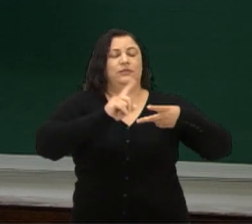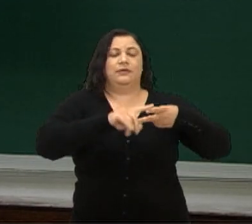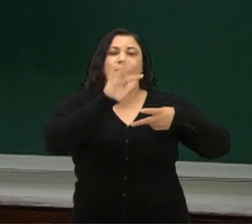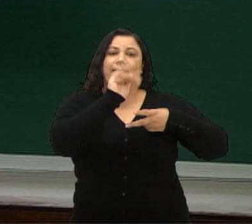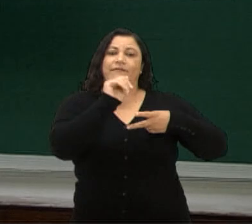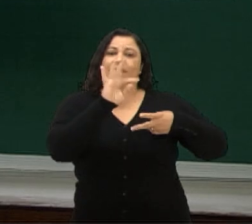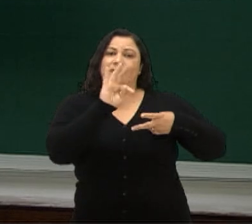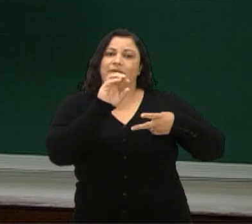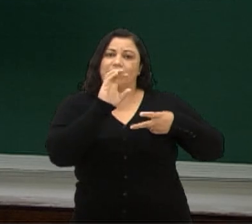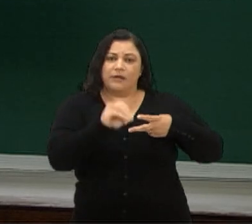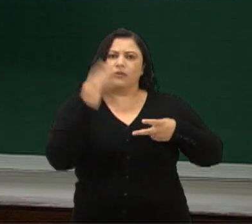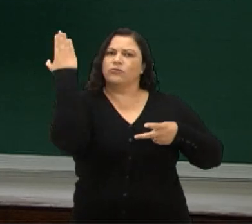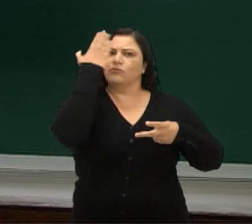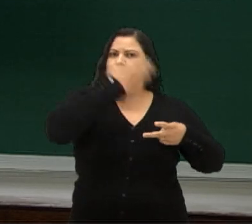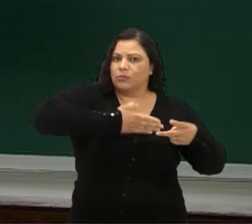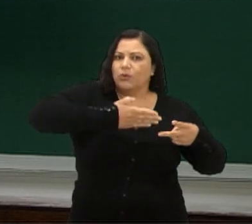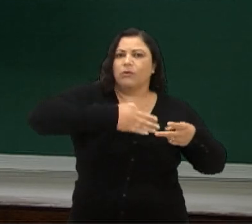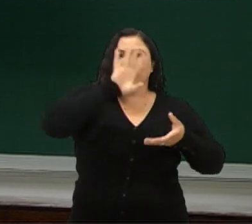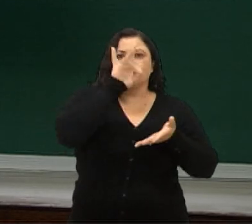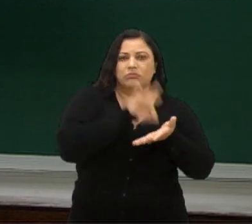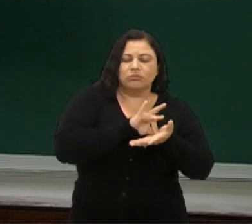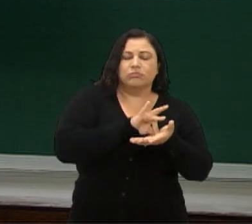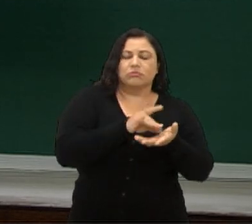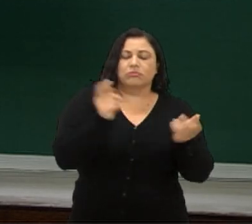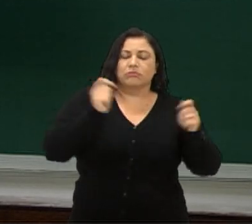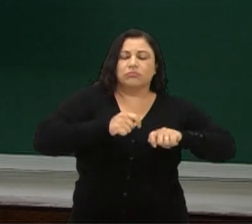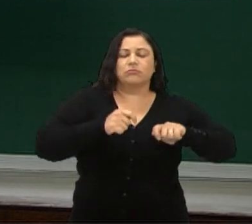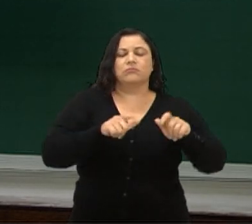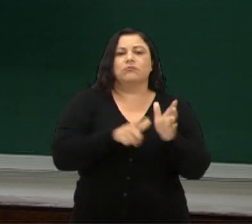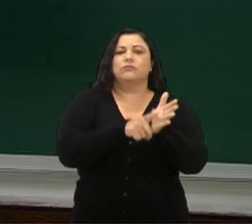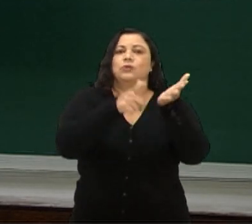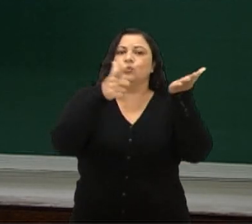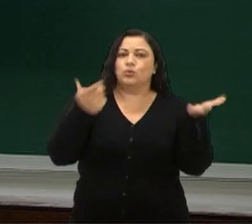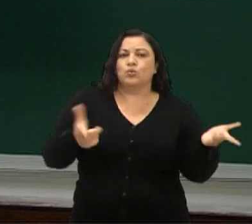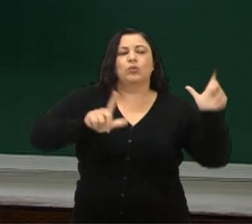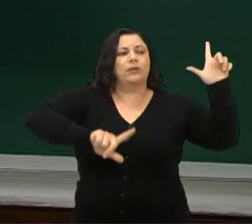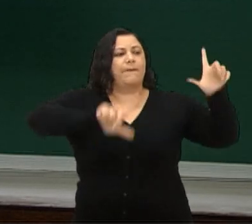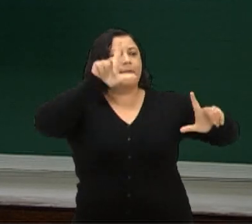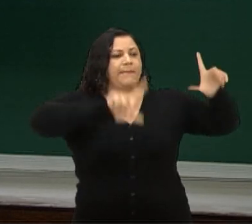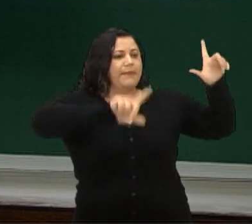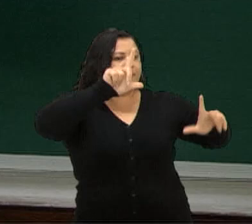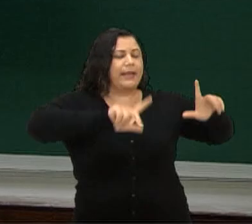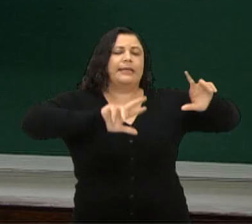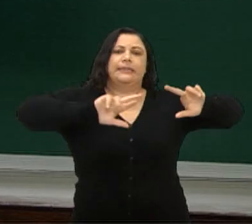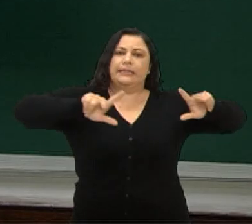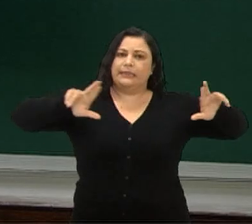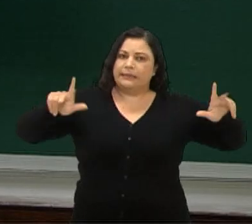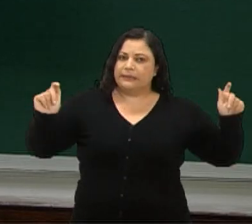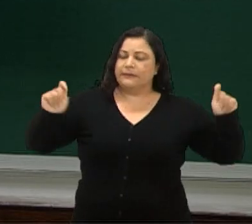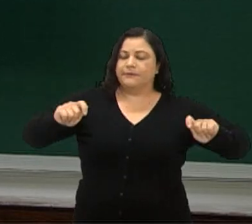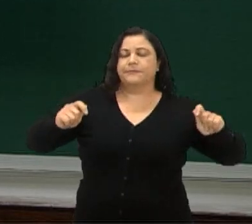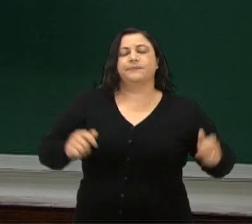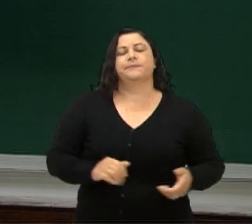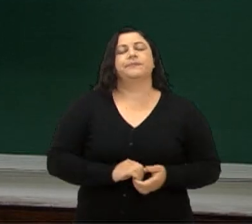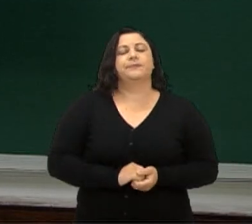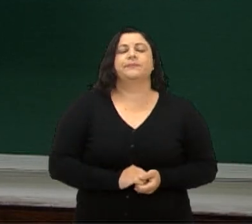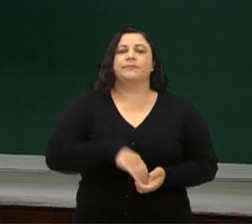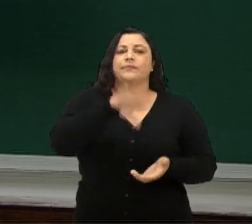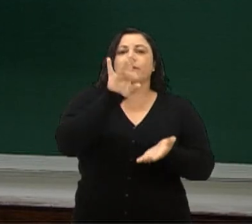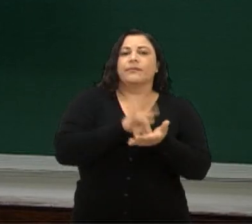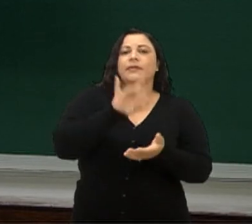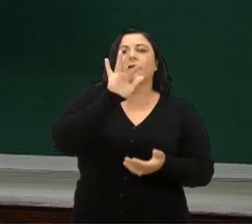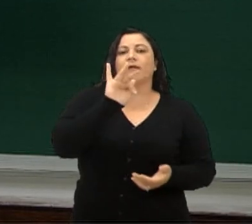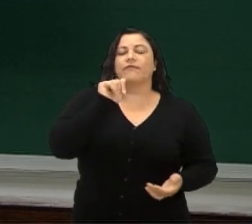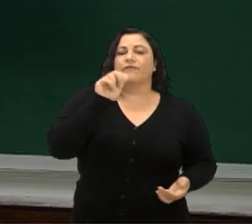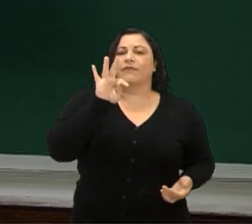ser comprovado. Eu posso comprovar isso num jornal, numa revista, na TV, enfim, em vários lugares. Fato, eu